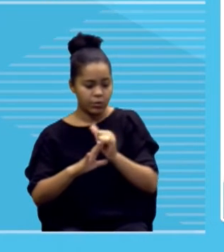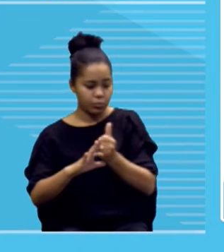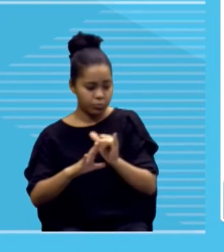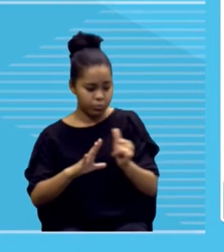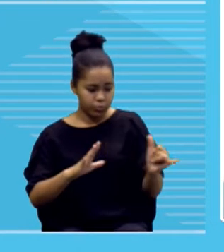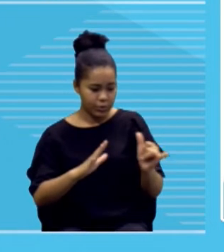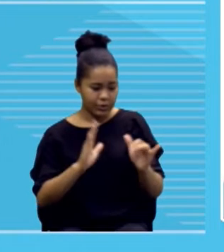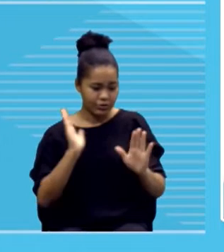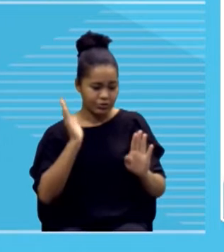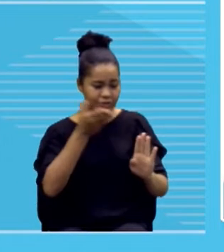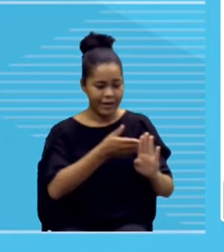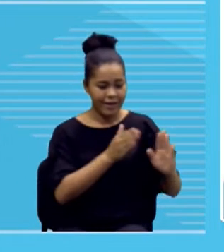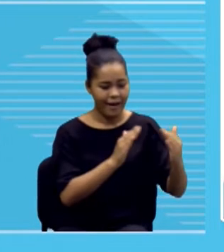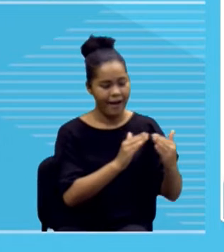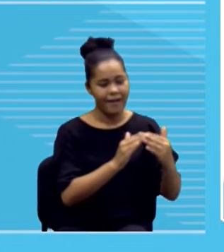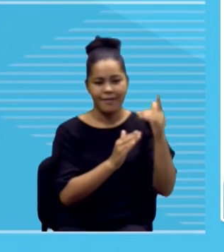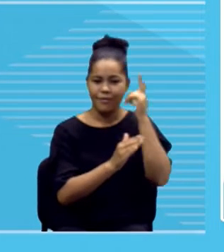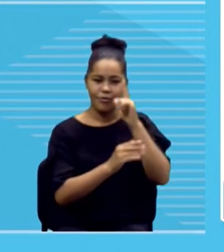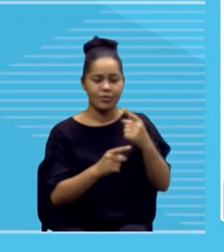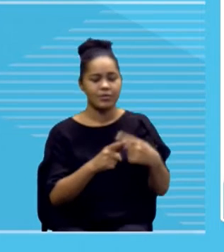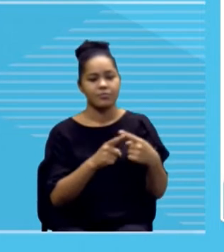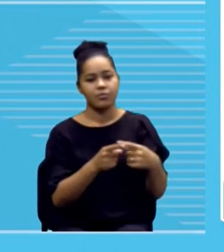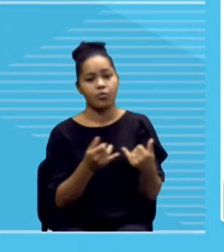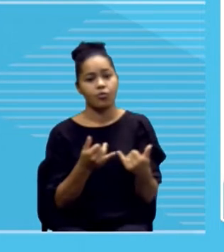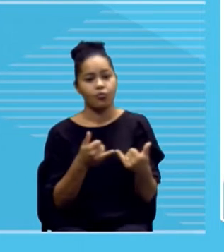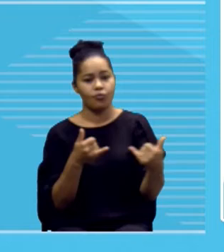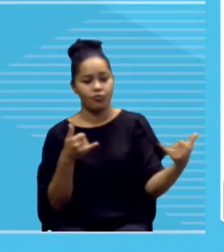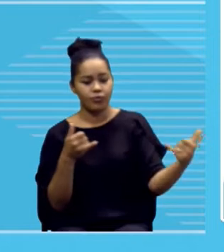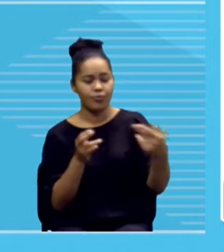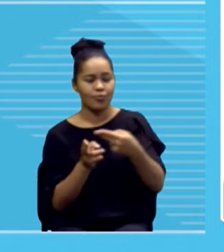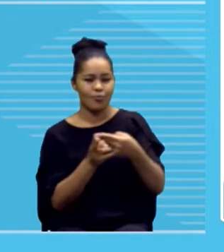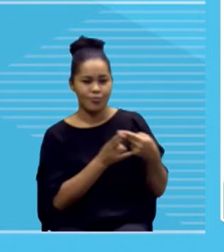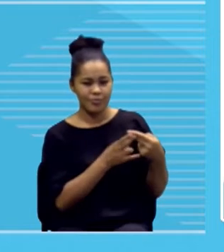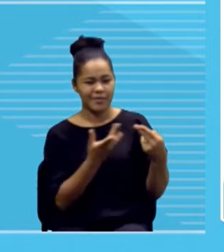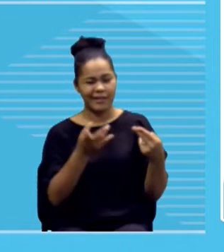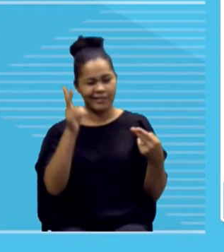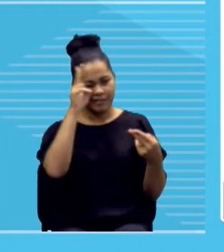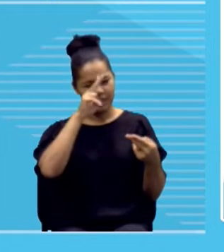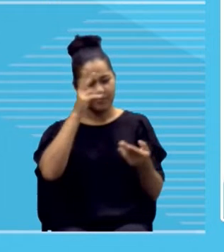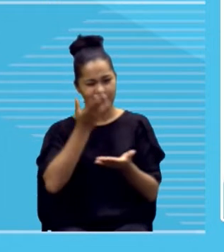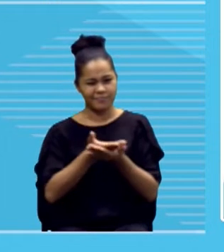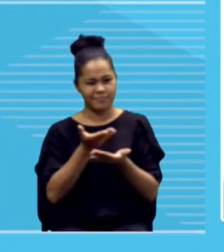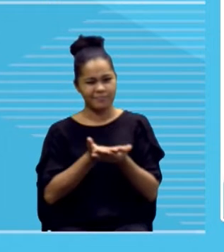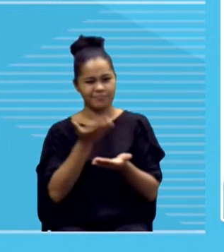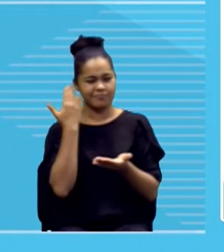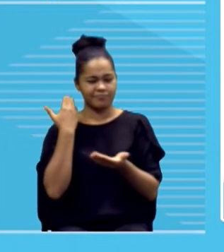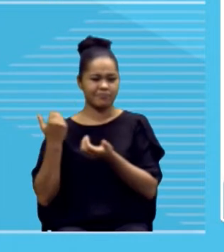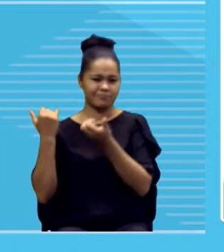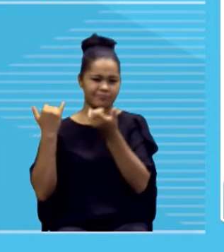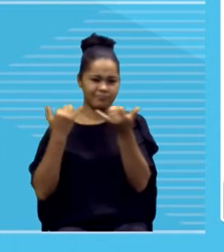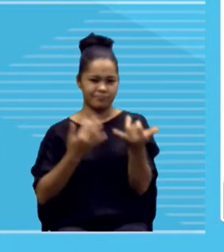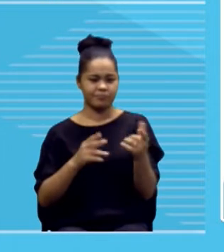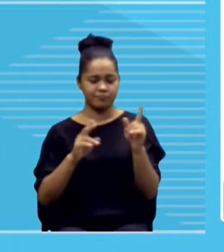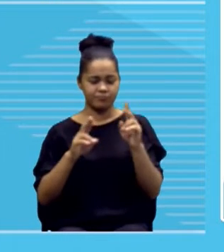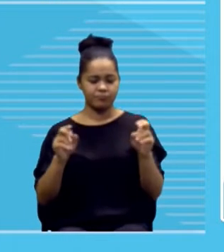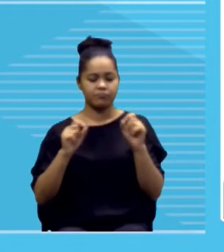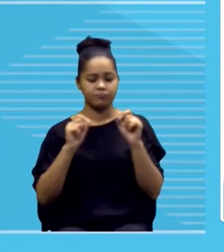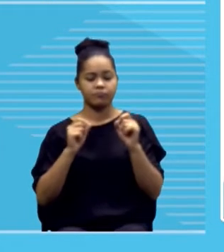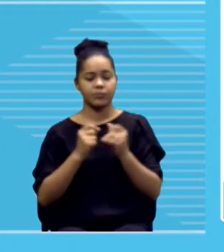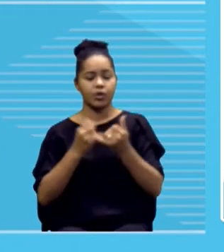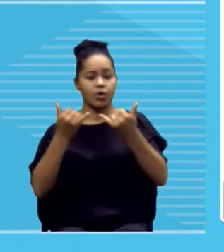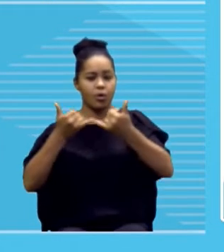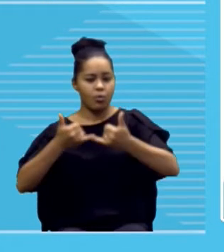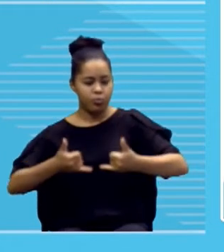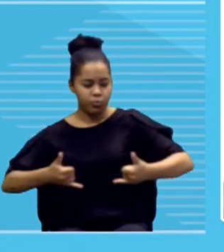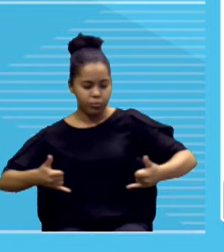essa energia. Lembra lá que a gente já falou sobre redistribuição elétrica. Você tem aqueles fios que são mais largos, né? Que